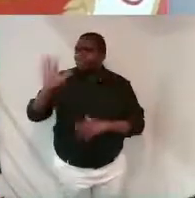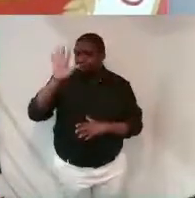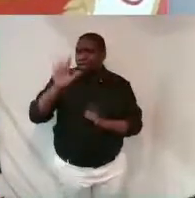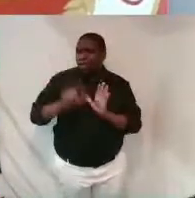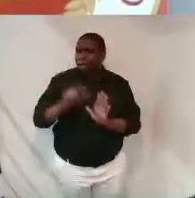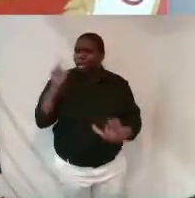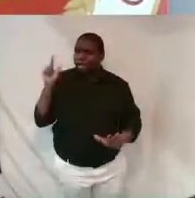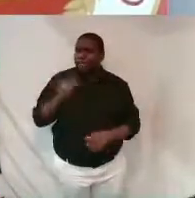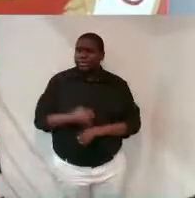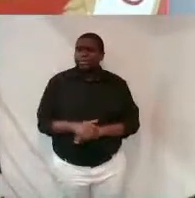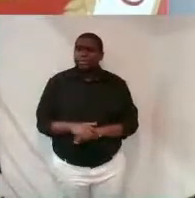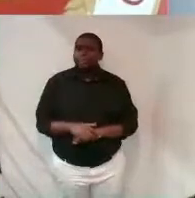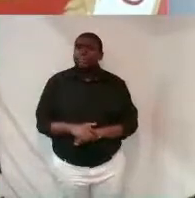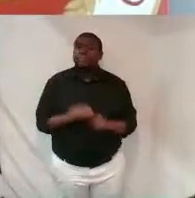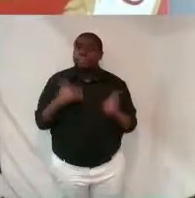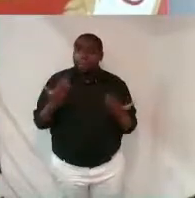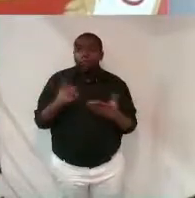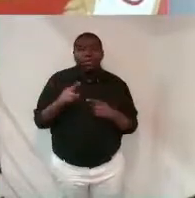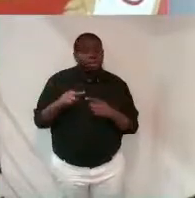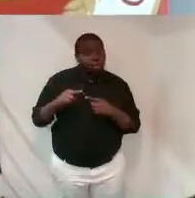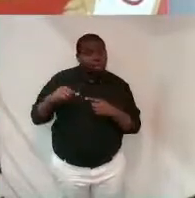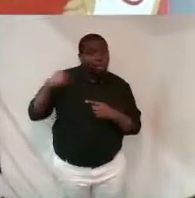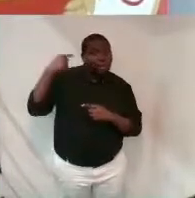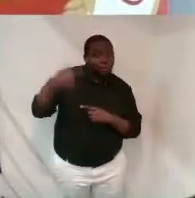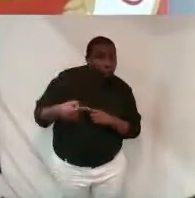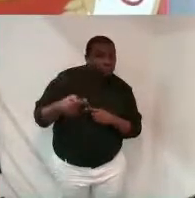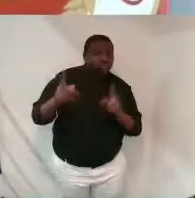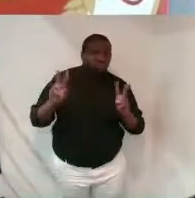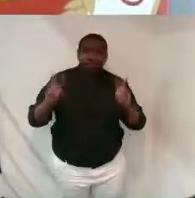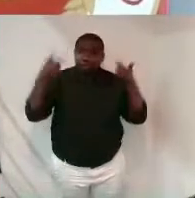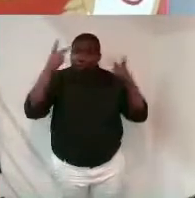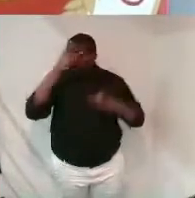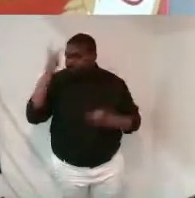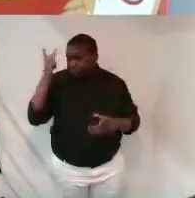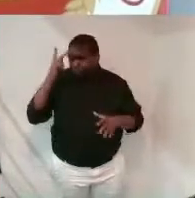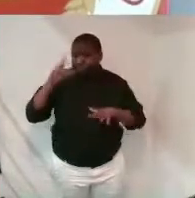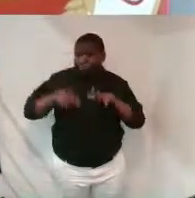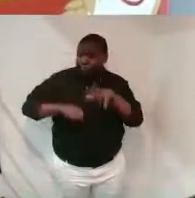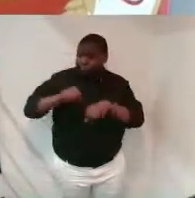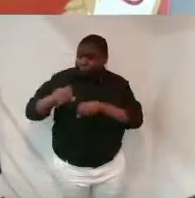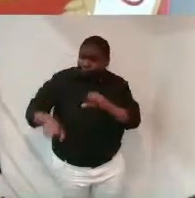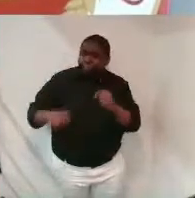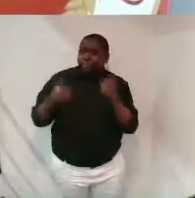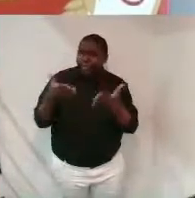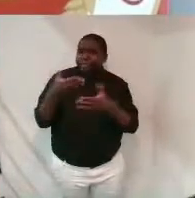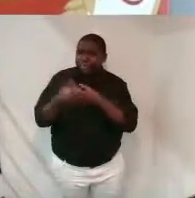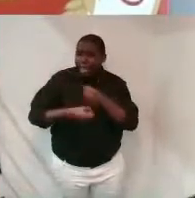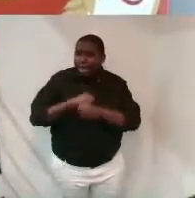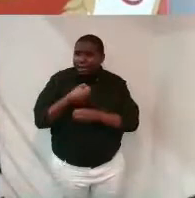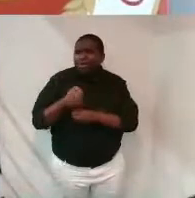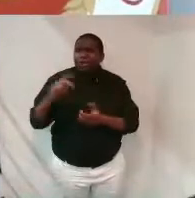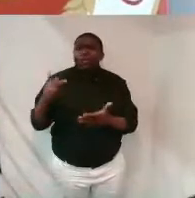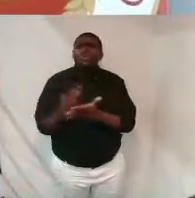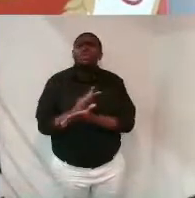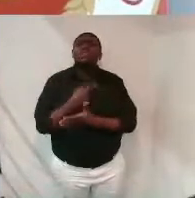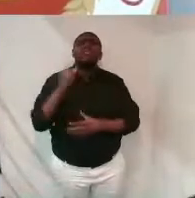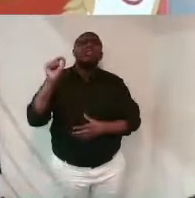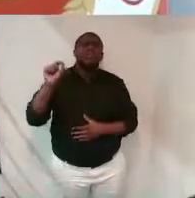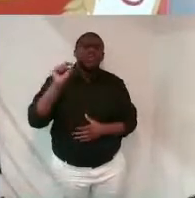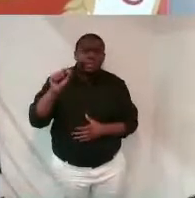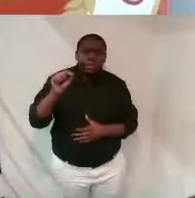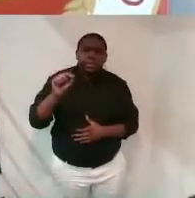E depois, recentemente, isso é uma vitória para os catadores, neste ano em curso, houve